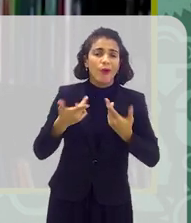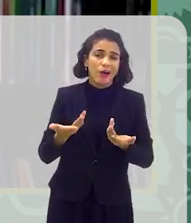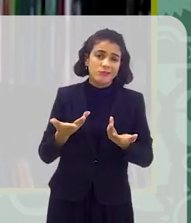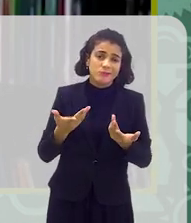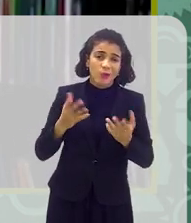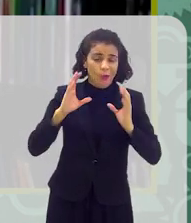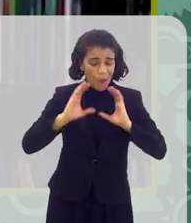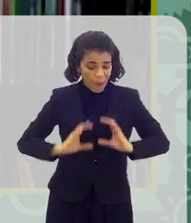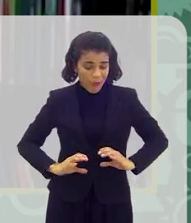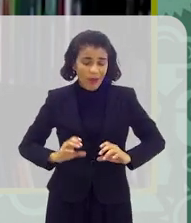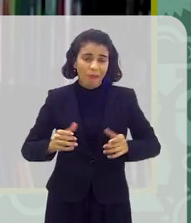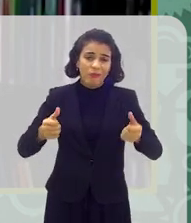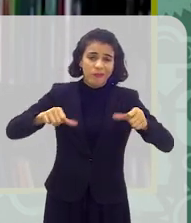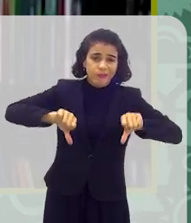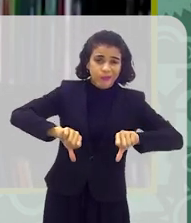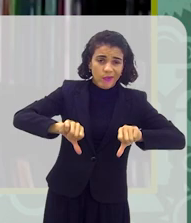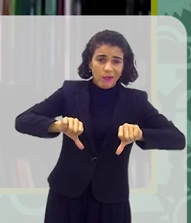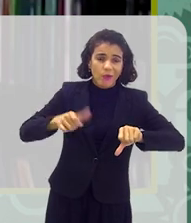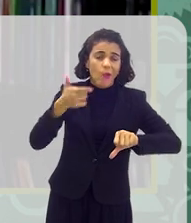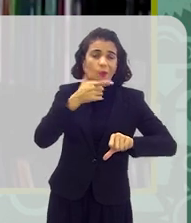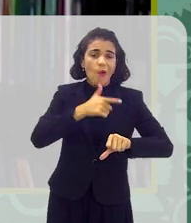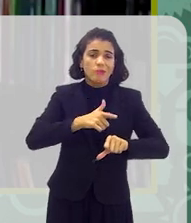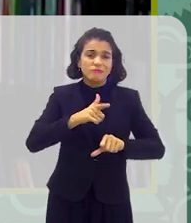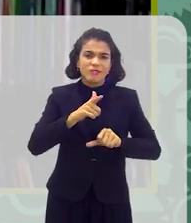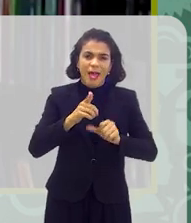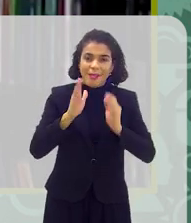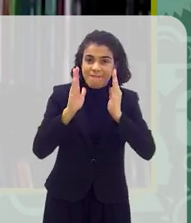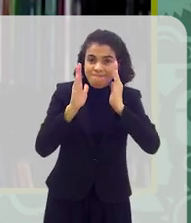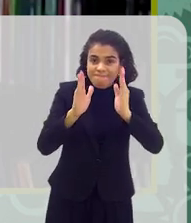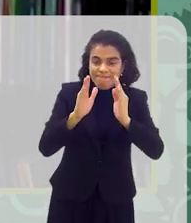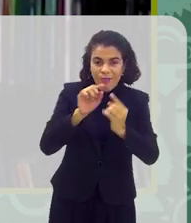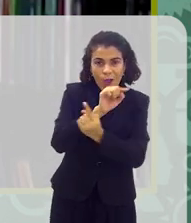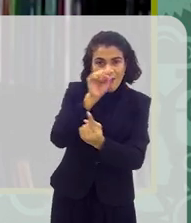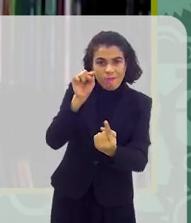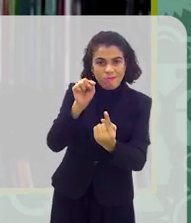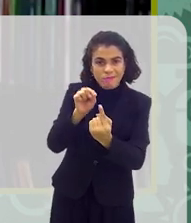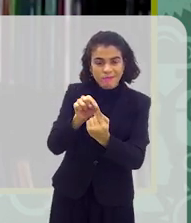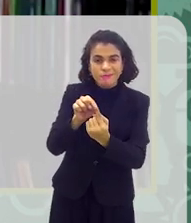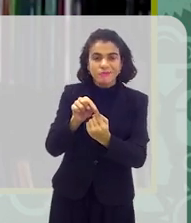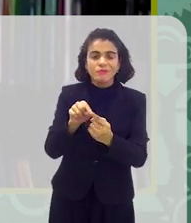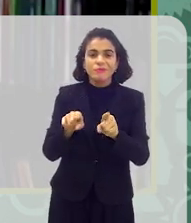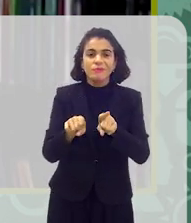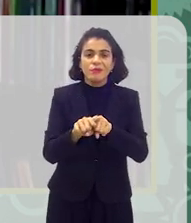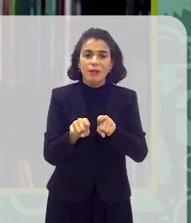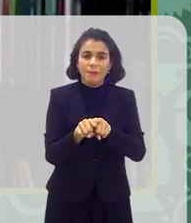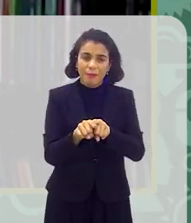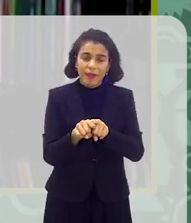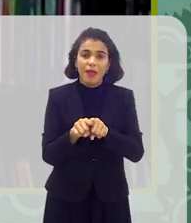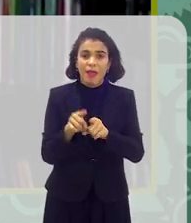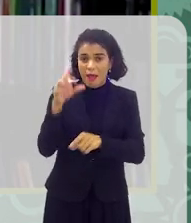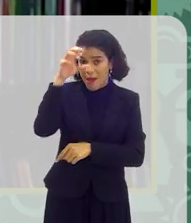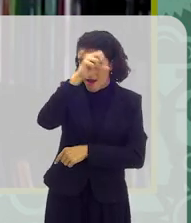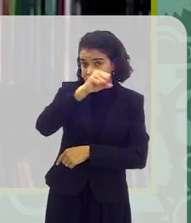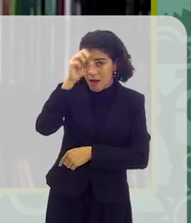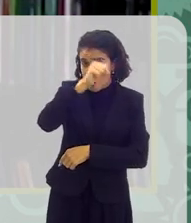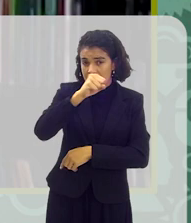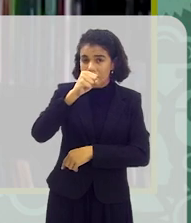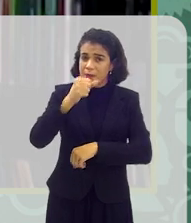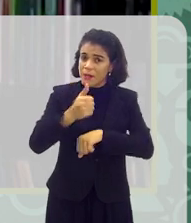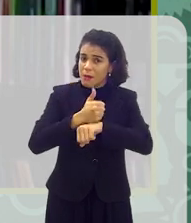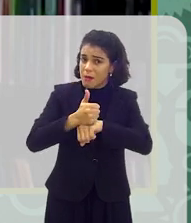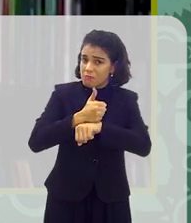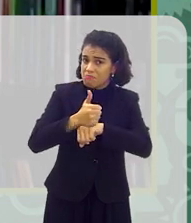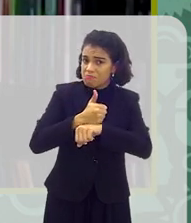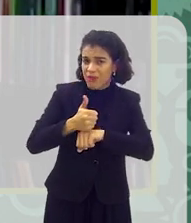skills. Problemas de comportamento, não lidar com prazos e pressão, né? Aprender uma